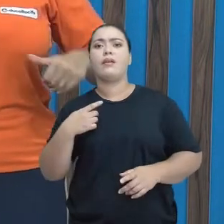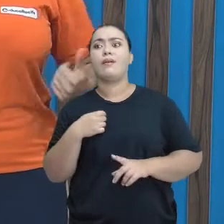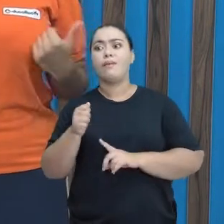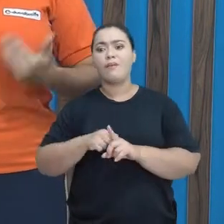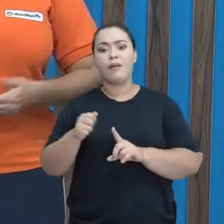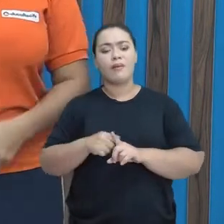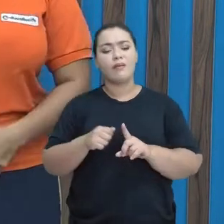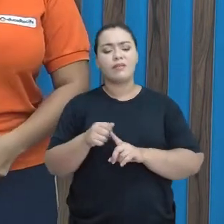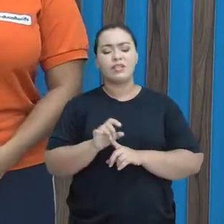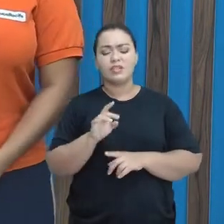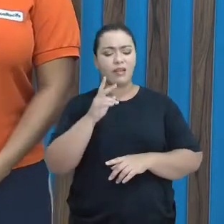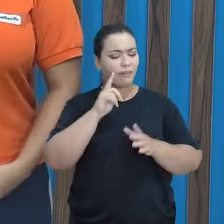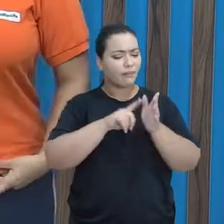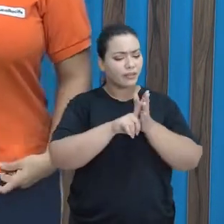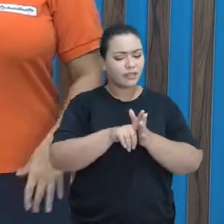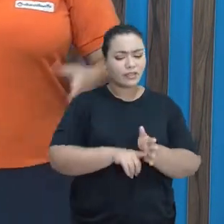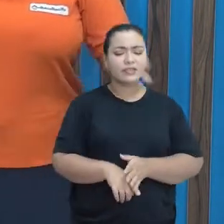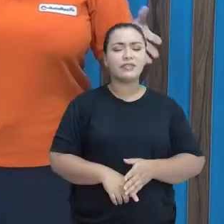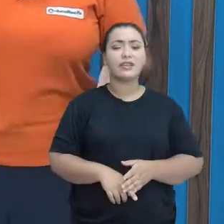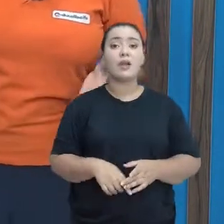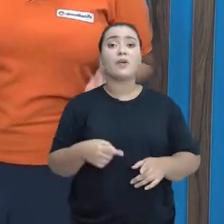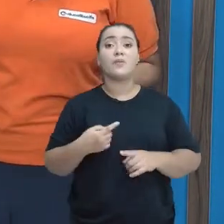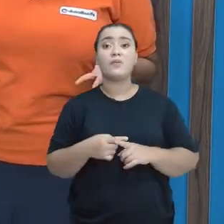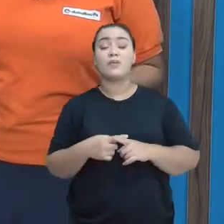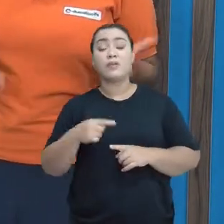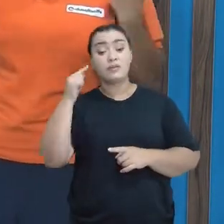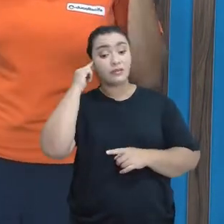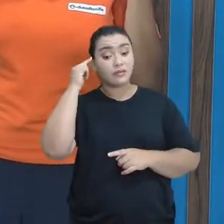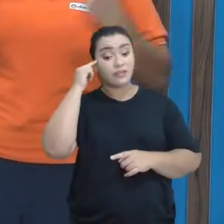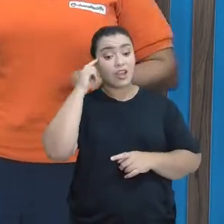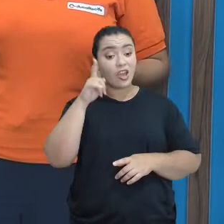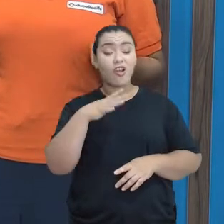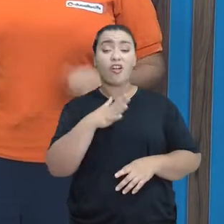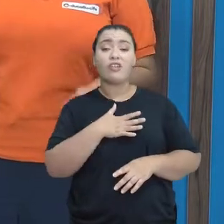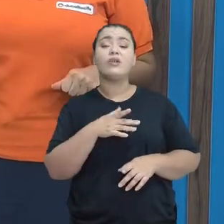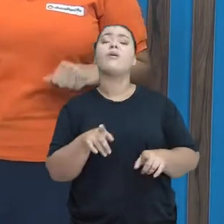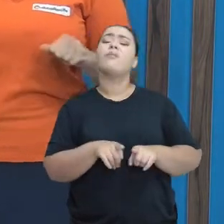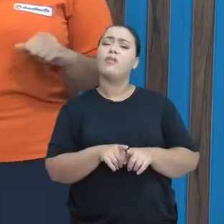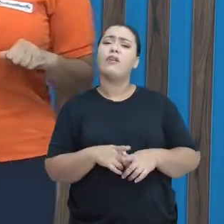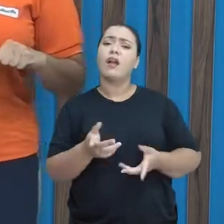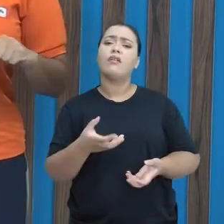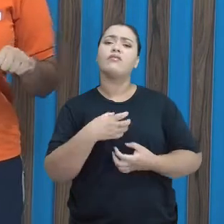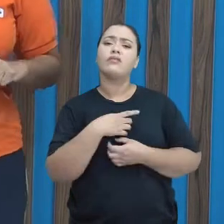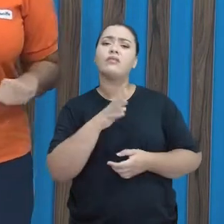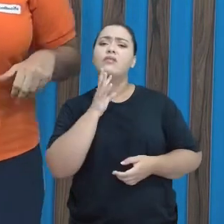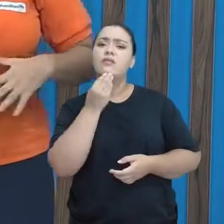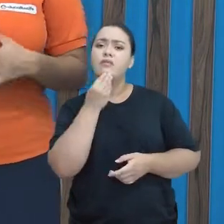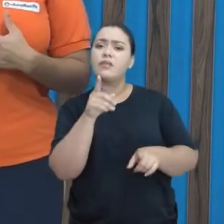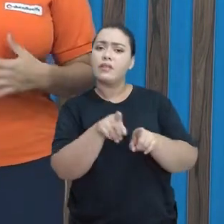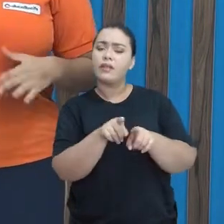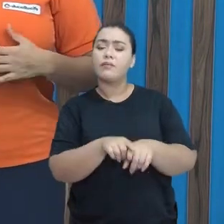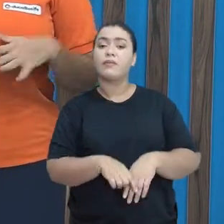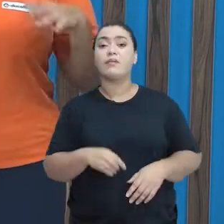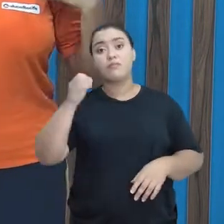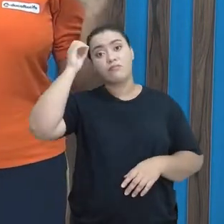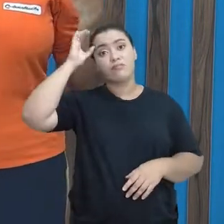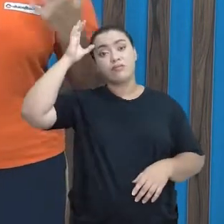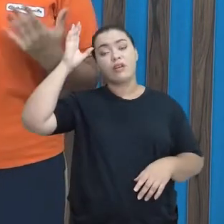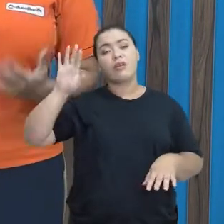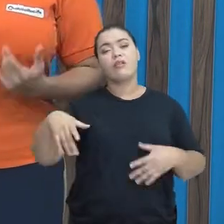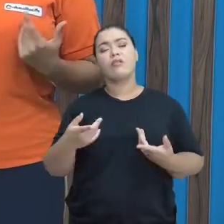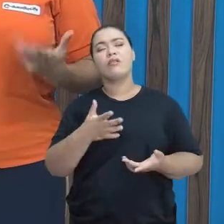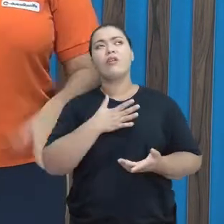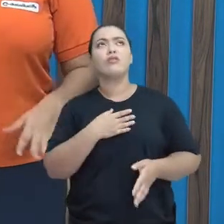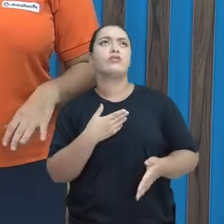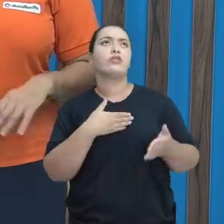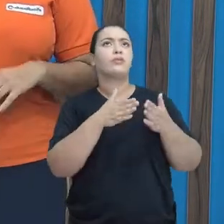ela, pesquisando. Sim. Por quê? Porque é uma forma de conhecimento também, gente. Às vezes você gosta muito de um autor, um